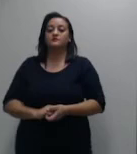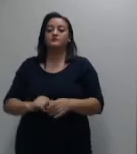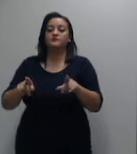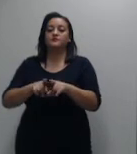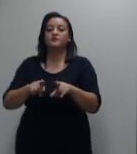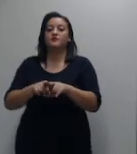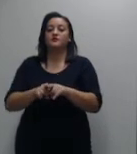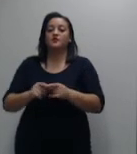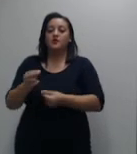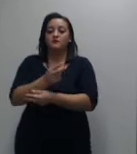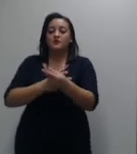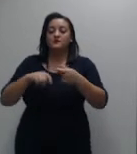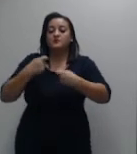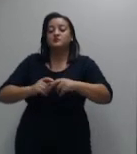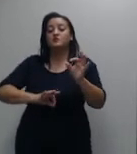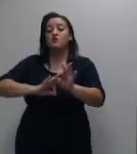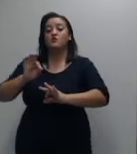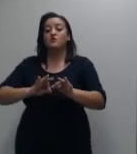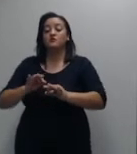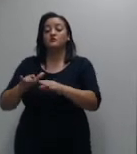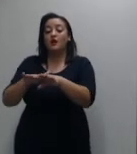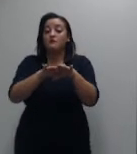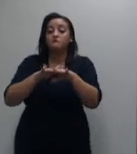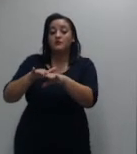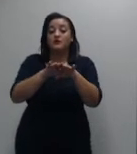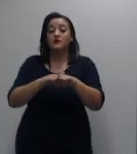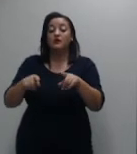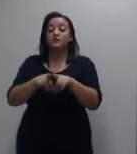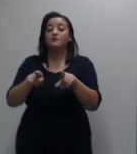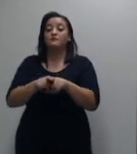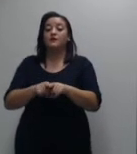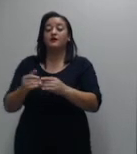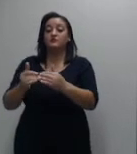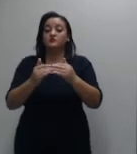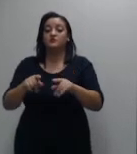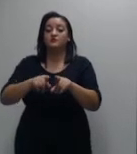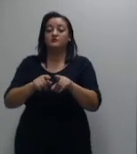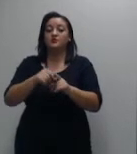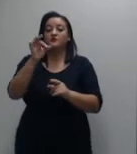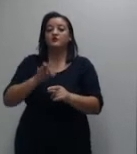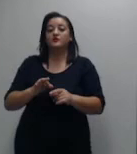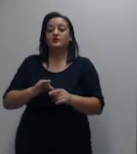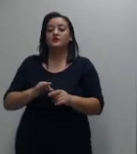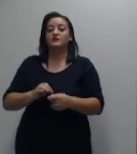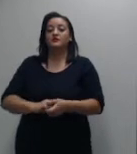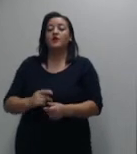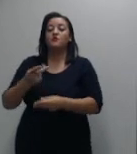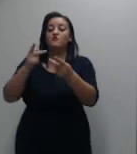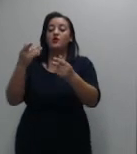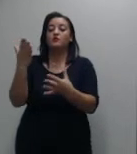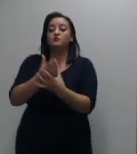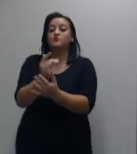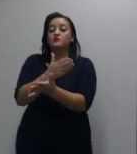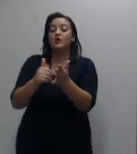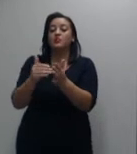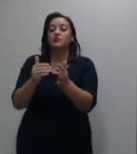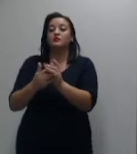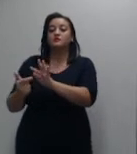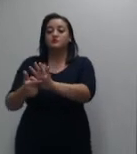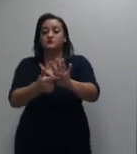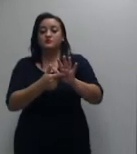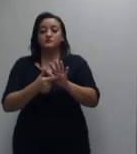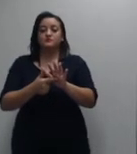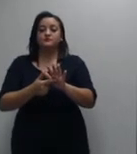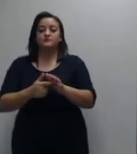verba honorária deve ser estabelecido por Equidade em valor condizente com a natureza da demanda bem assim para o valor da causa de um indicativo do